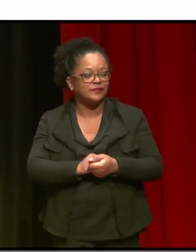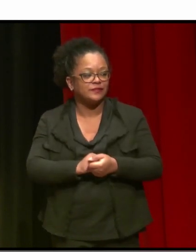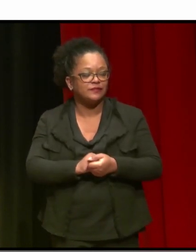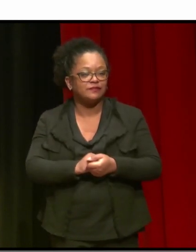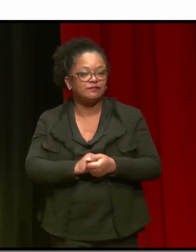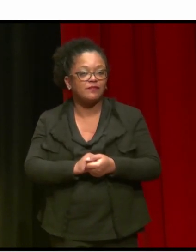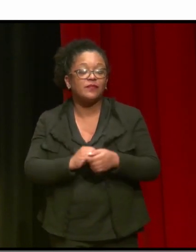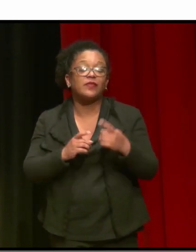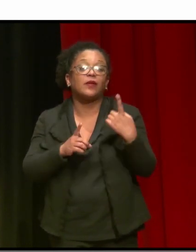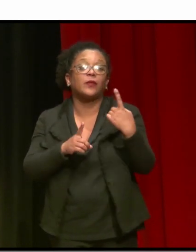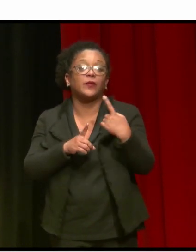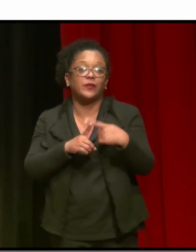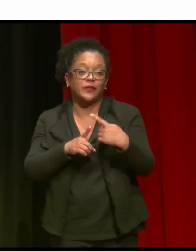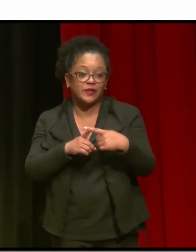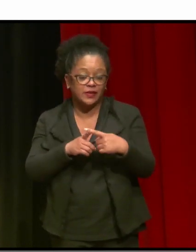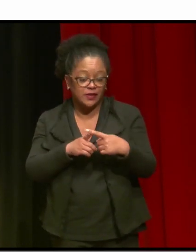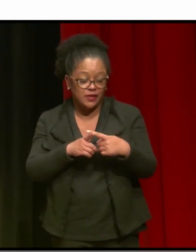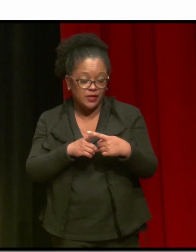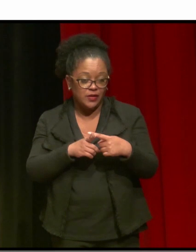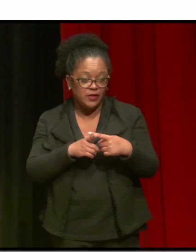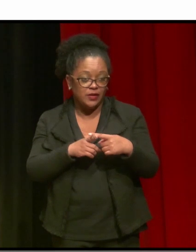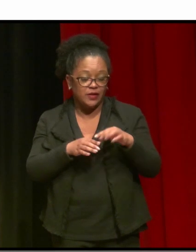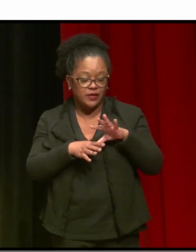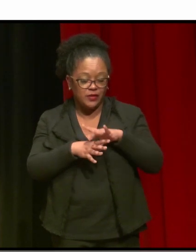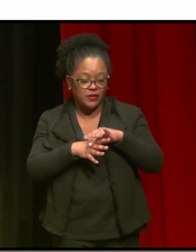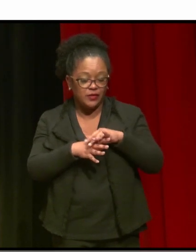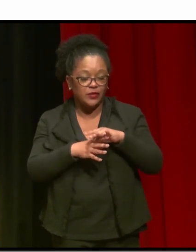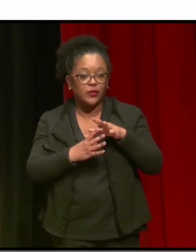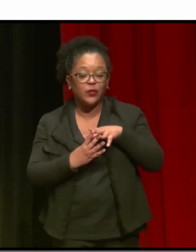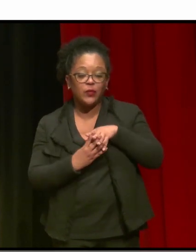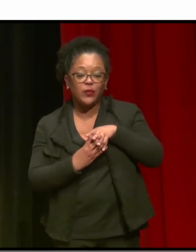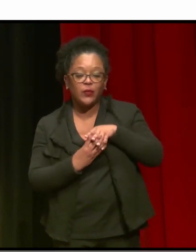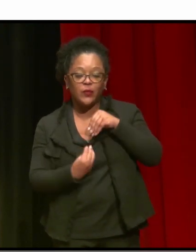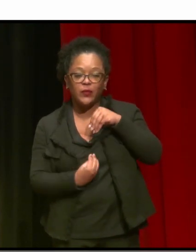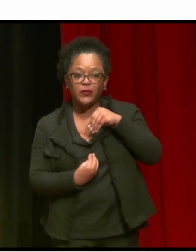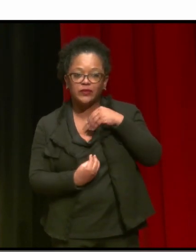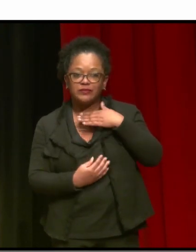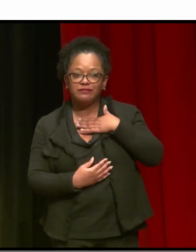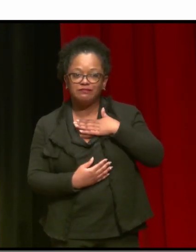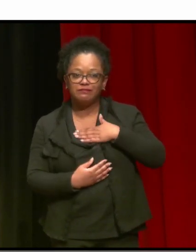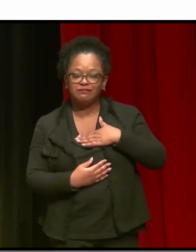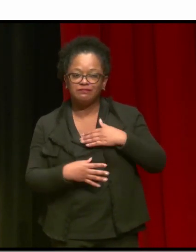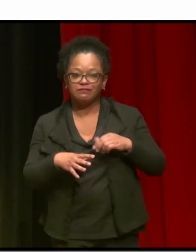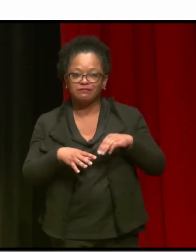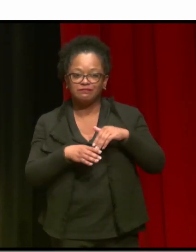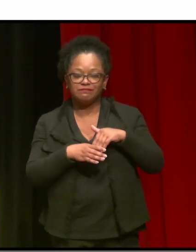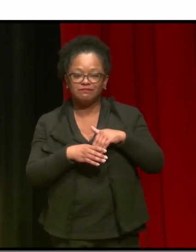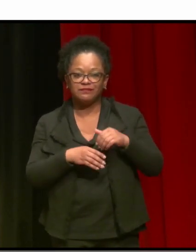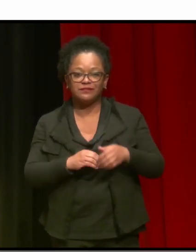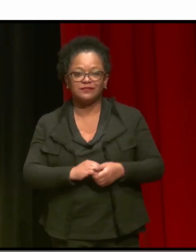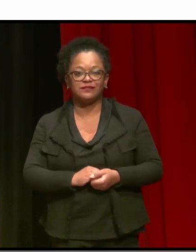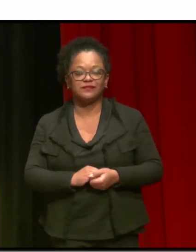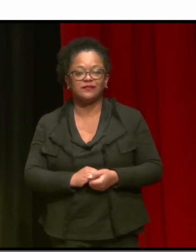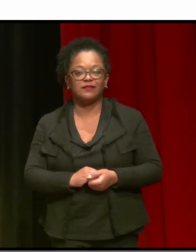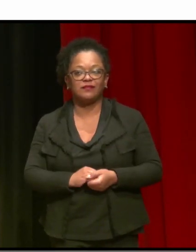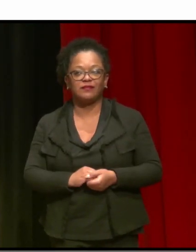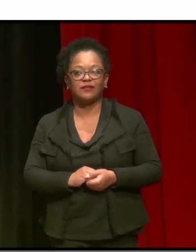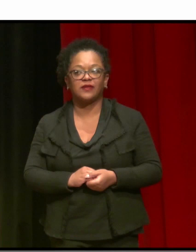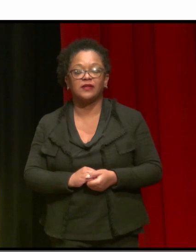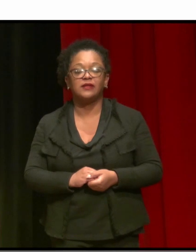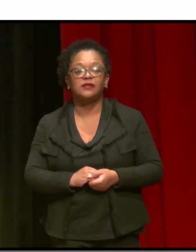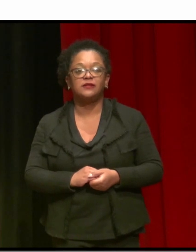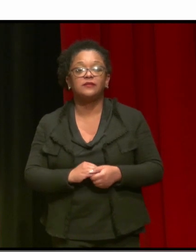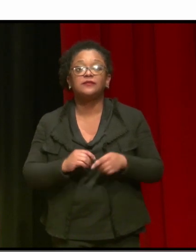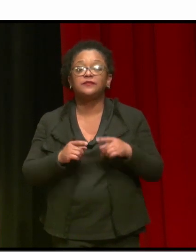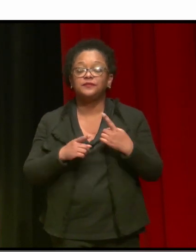A cura é interna, né? Perdoar pecados. Mas lembram bem no comecinho, quando eu mostrei aquele professor, o ministério de Jesus era um ministério